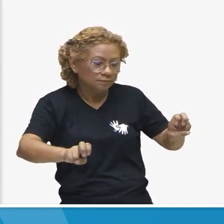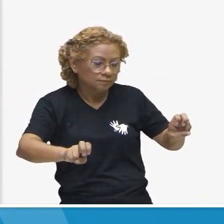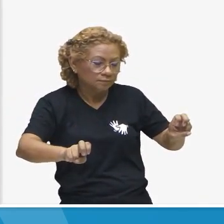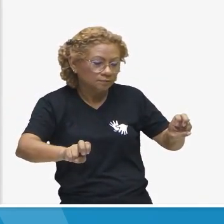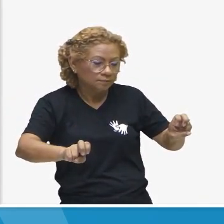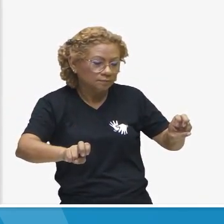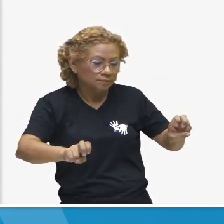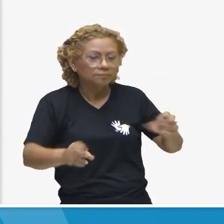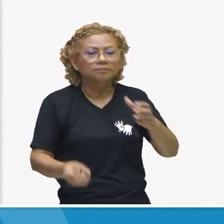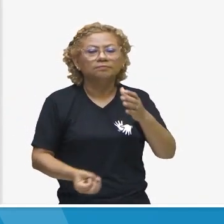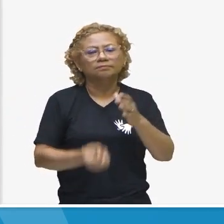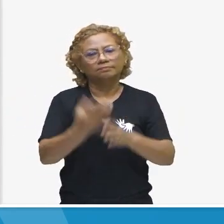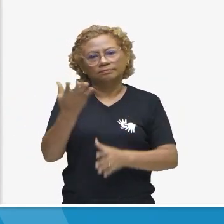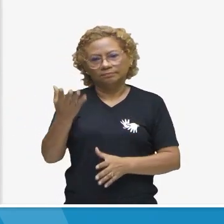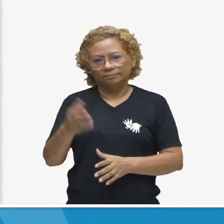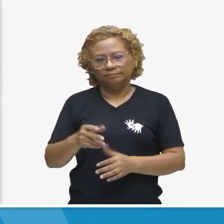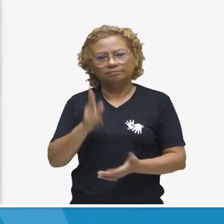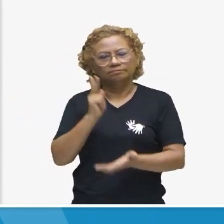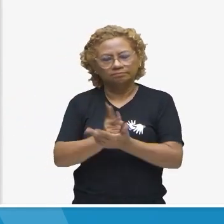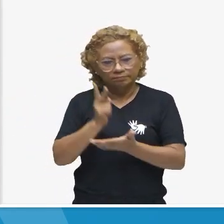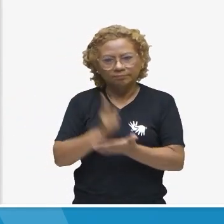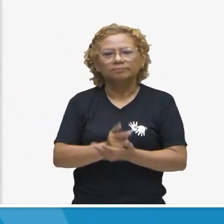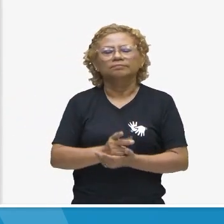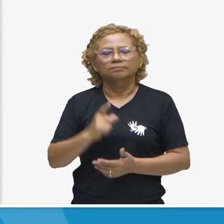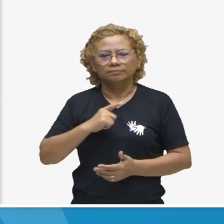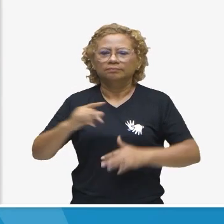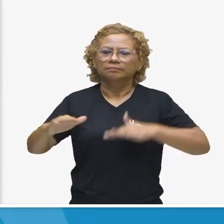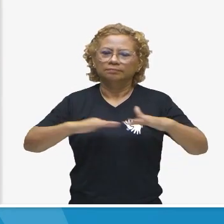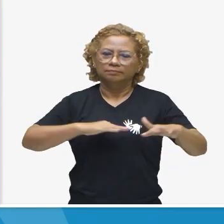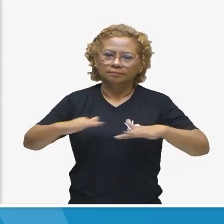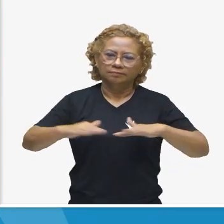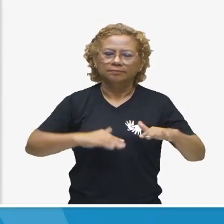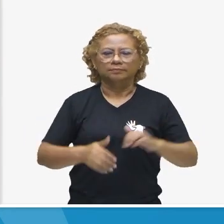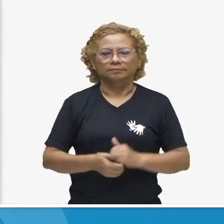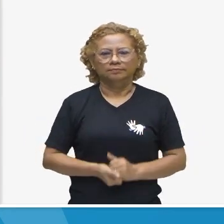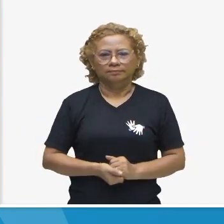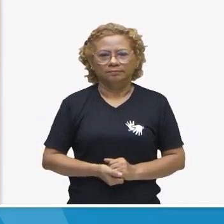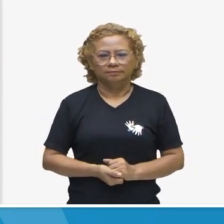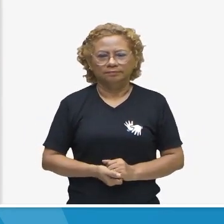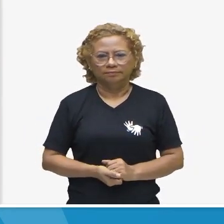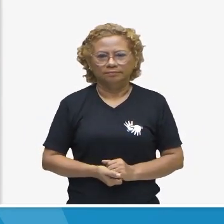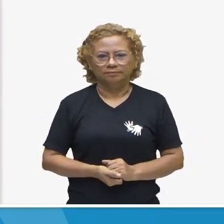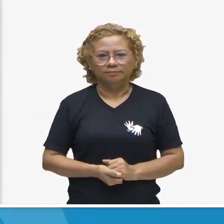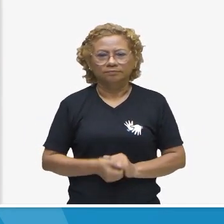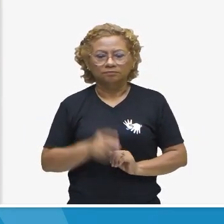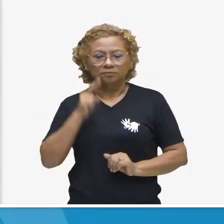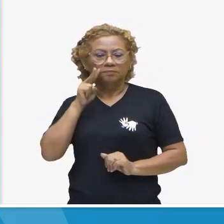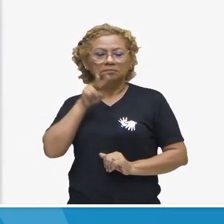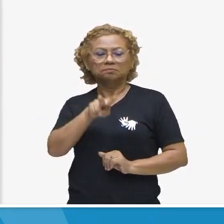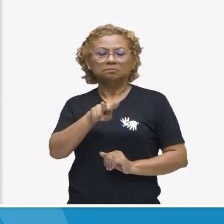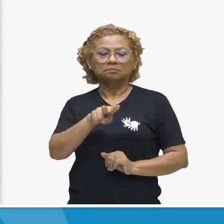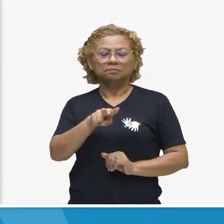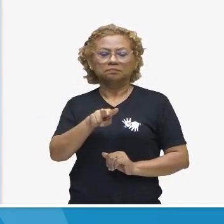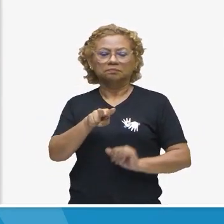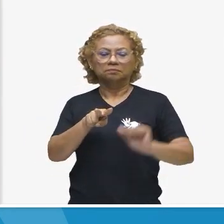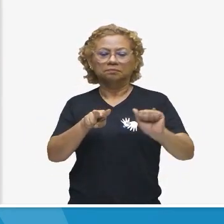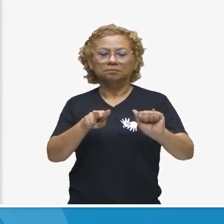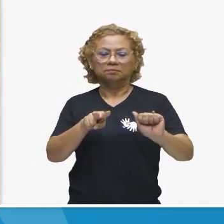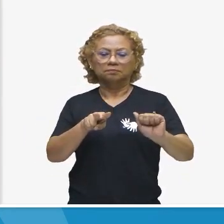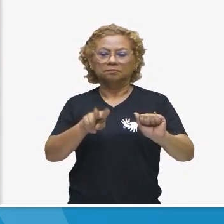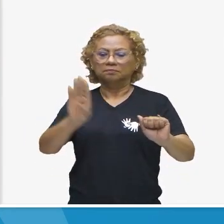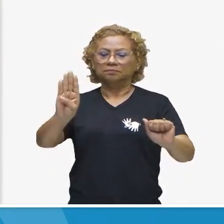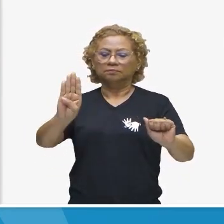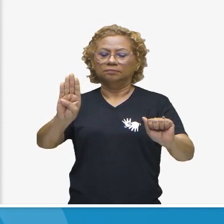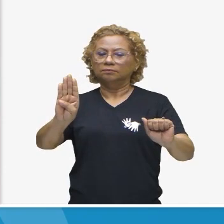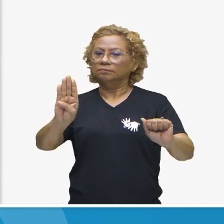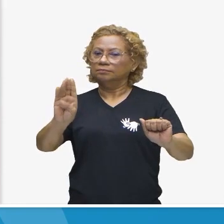será formada toda vez que nós tivermos esse movimento, tá? Vamos então aqui analisar primeiramente a letra A.